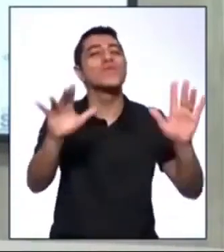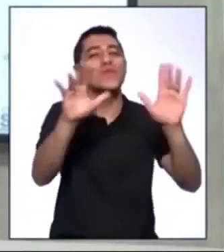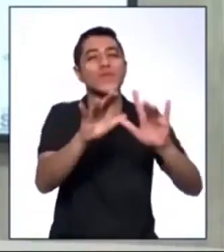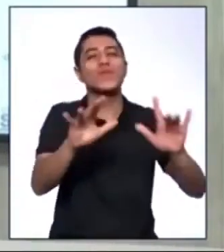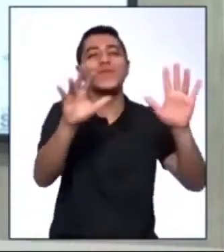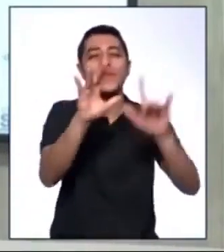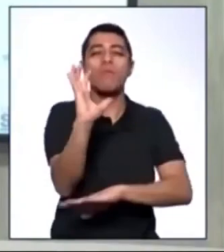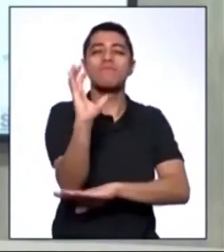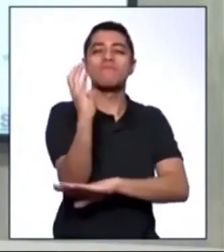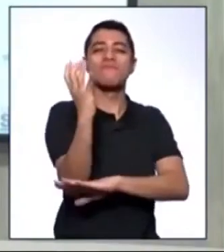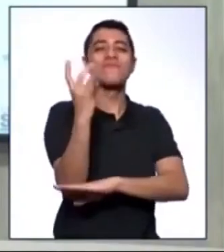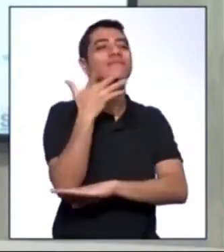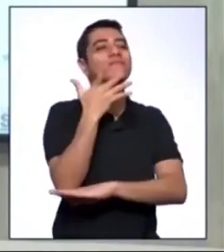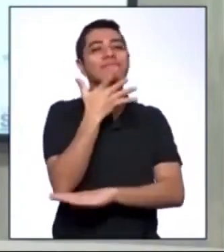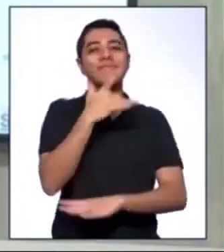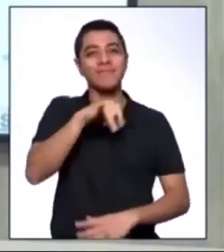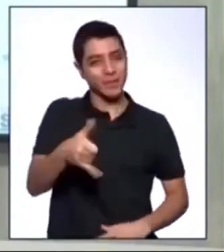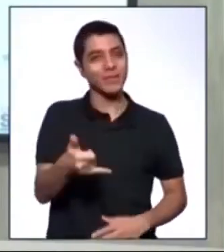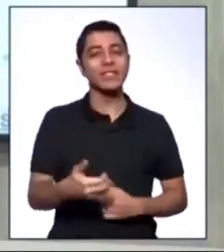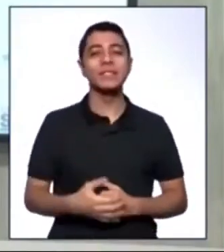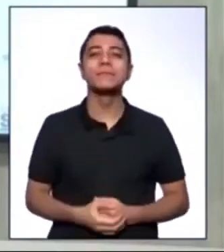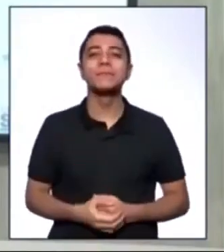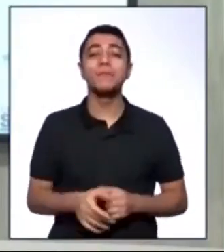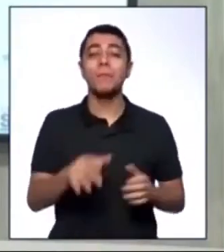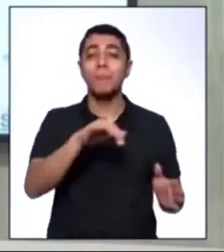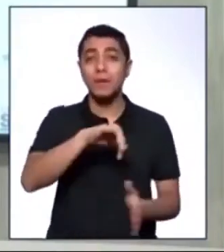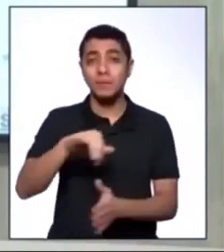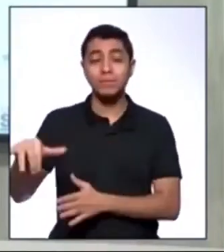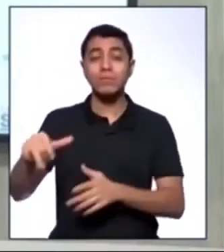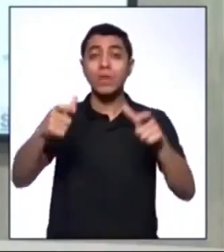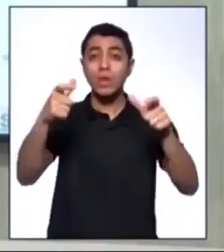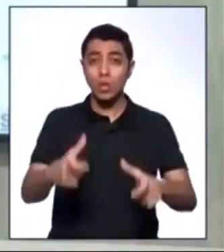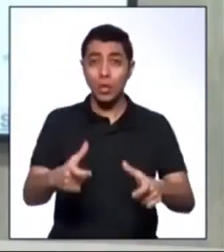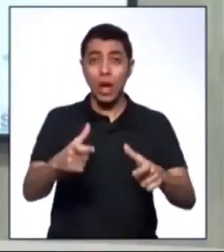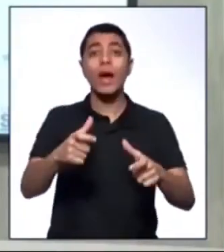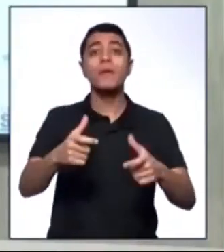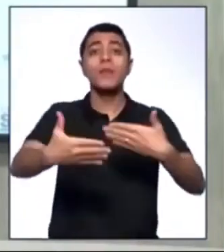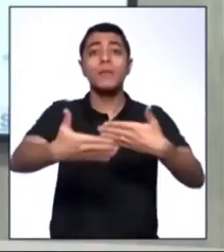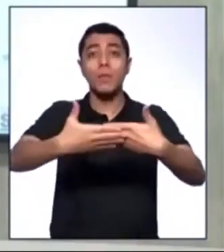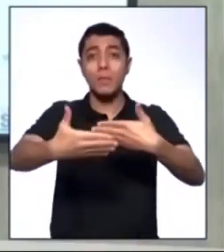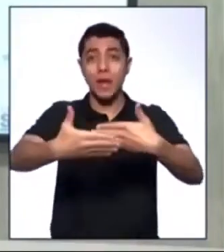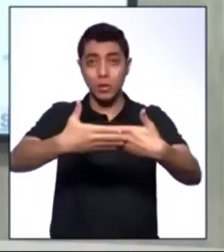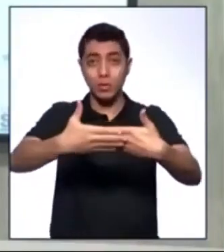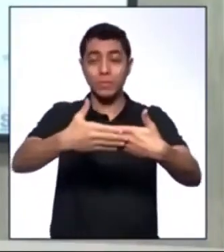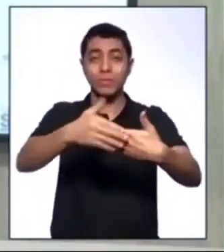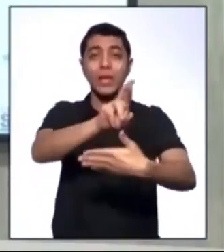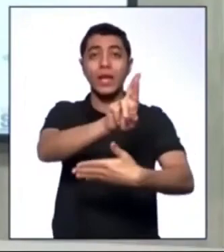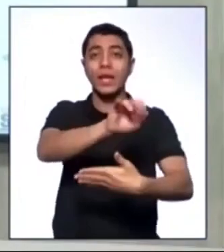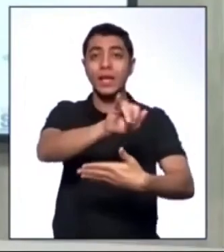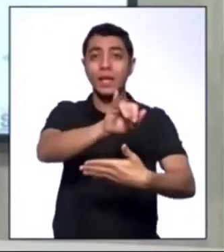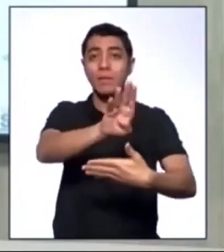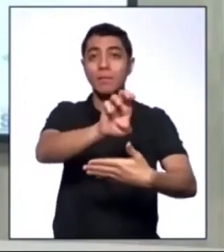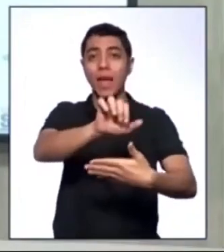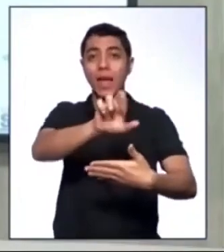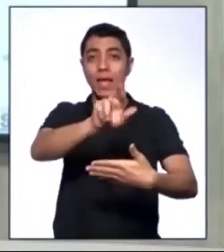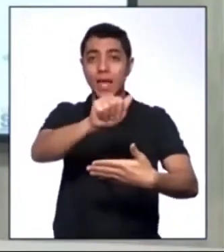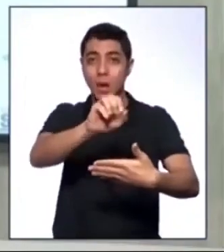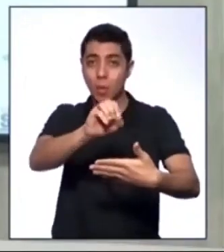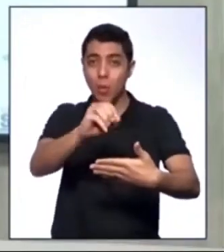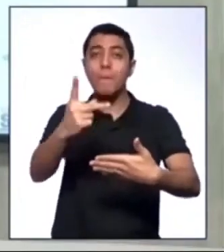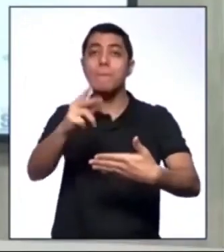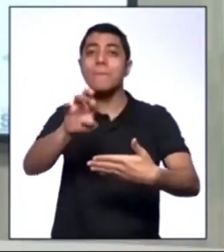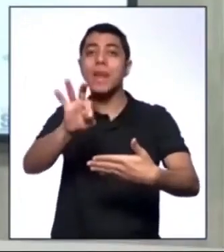clima é tropical? A gente diz que Ribeirão Preto, galera, está numa transição. Então, Ribeirão Preto está numa transição